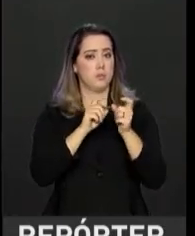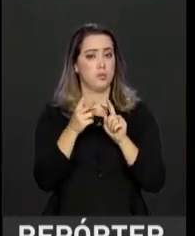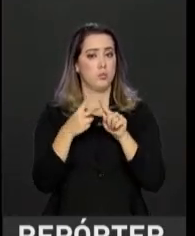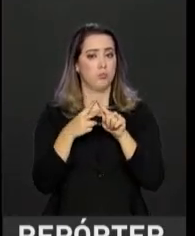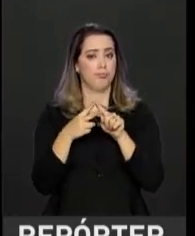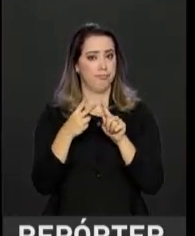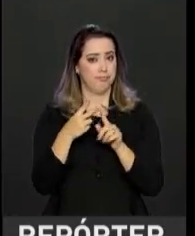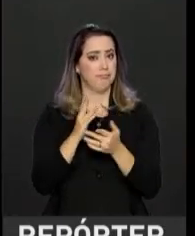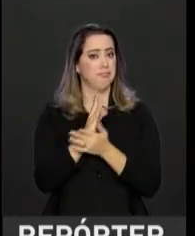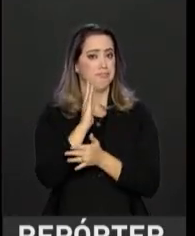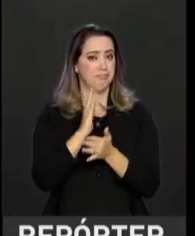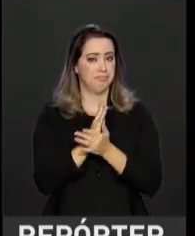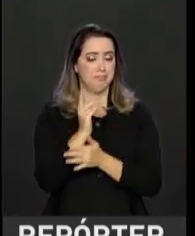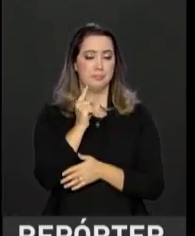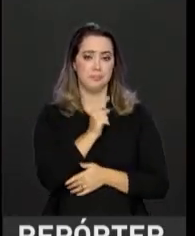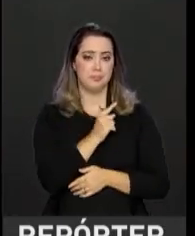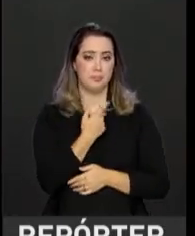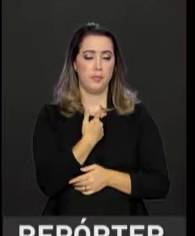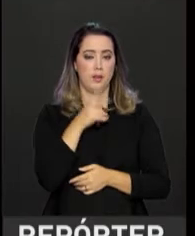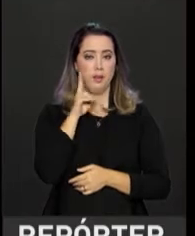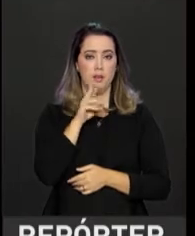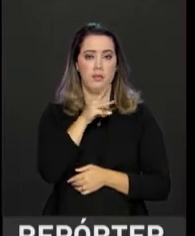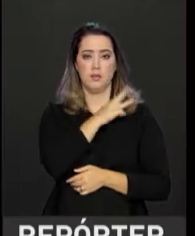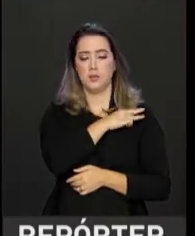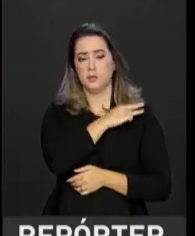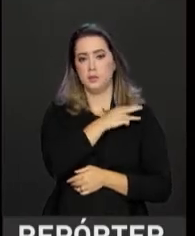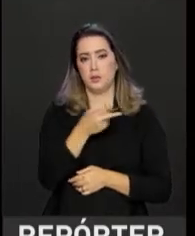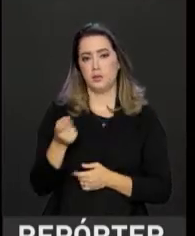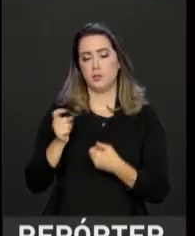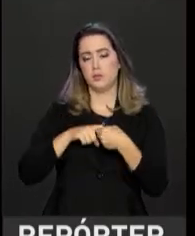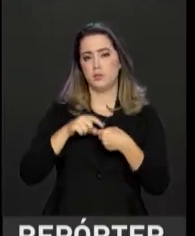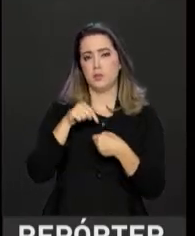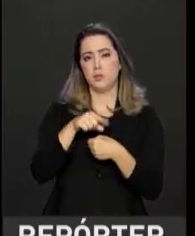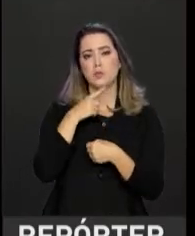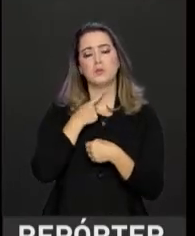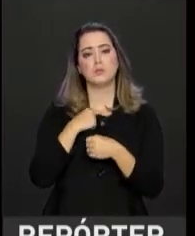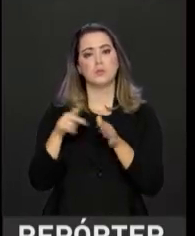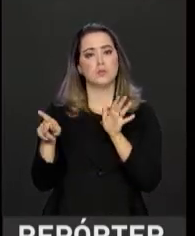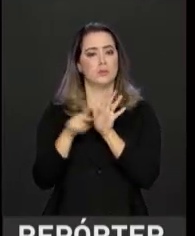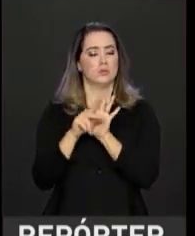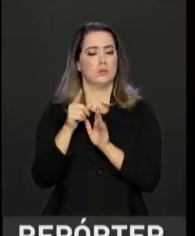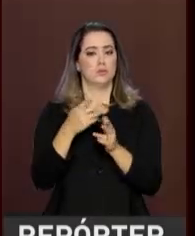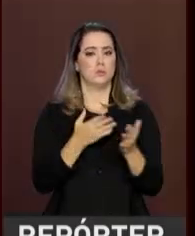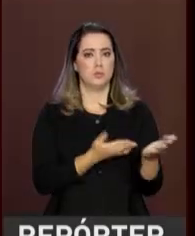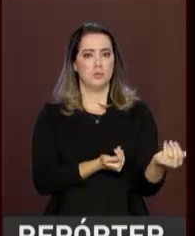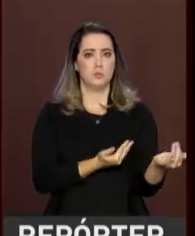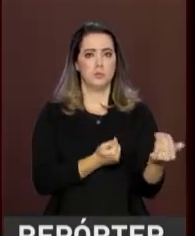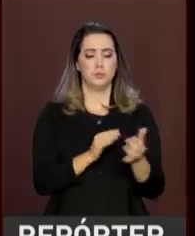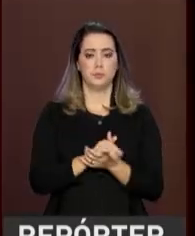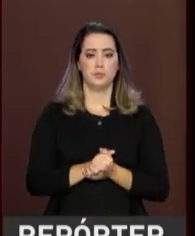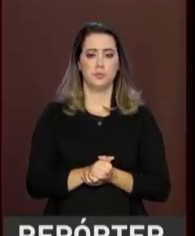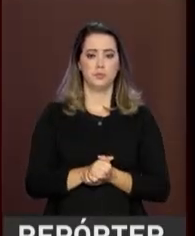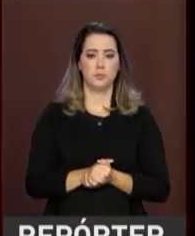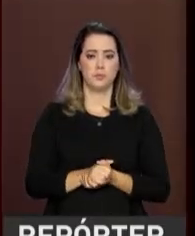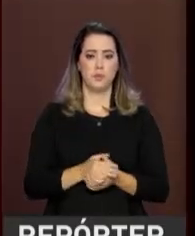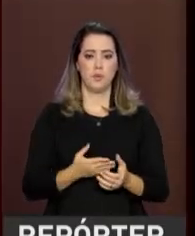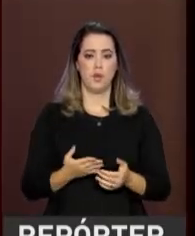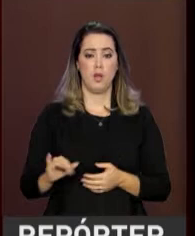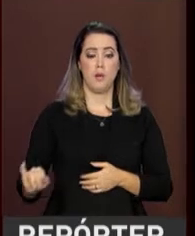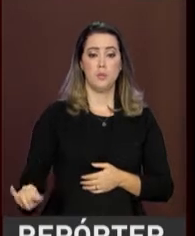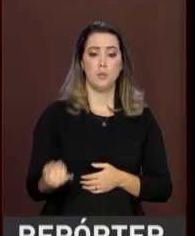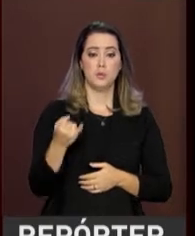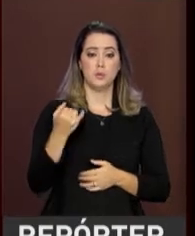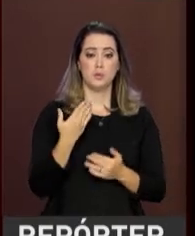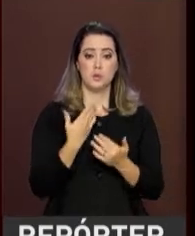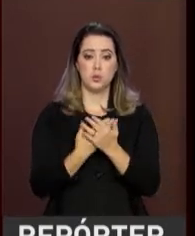abigail ver no ensino integral uma escola mais voltada para os interesses dos jovens a oportunidade de estudar na escola como e